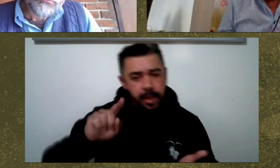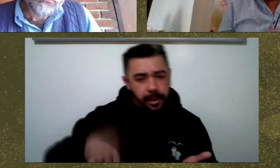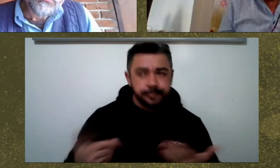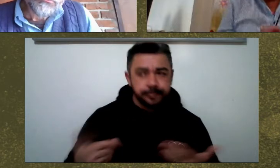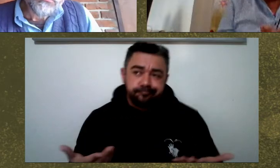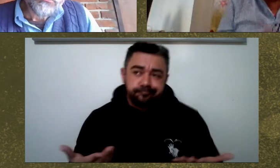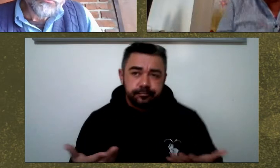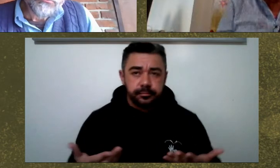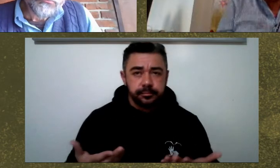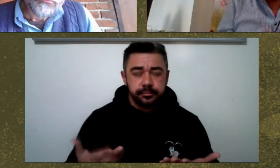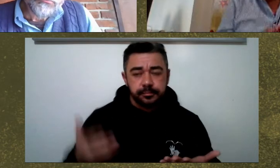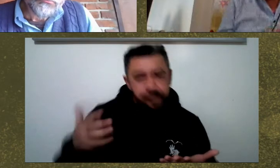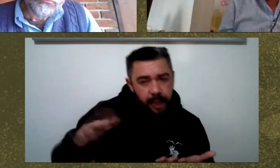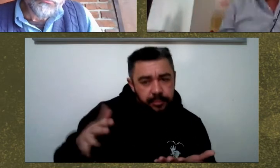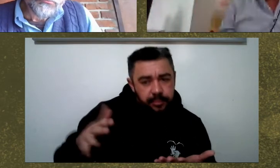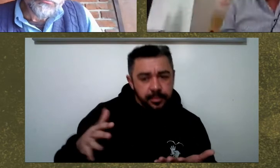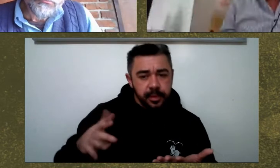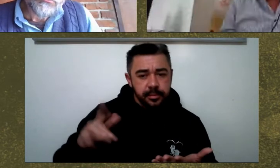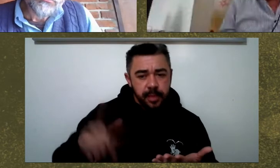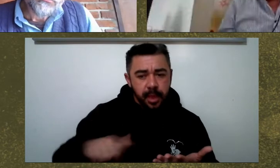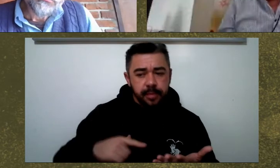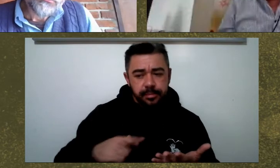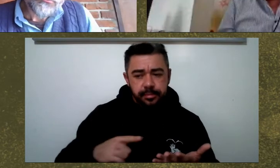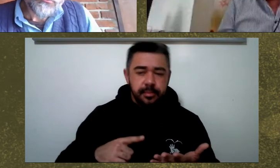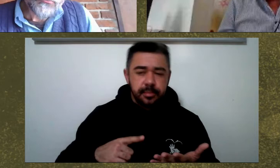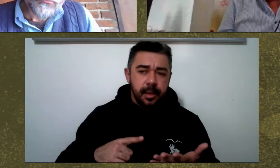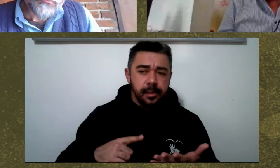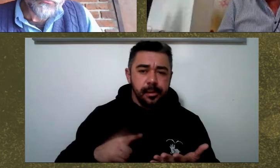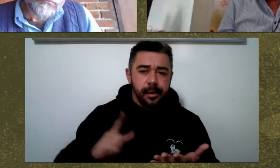ou menos progressistas, mais ou menos